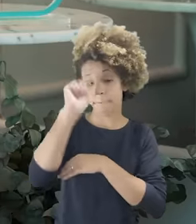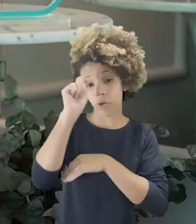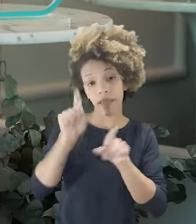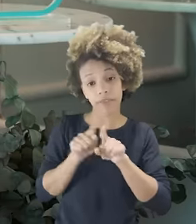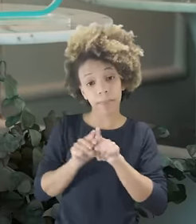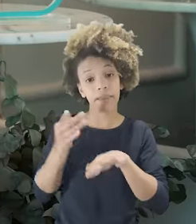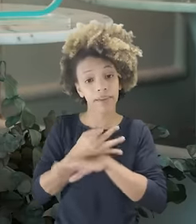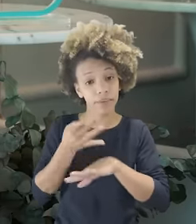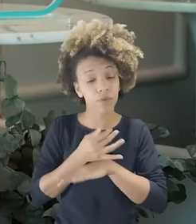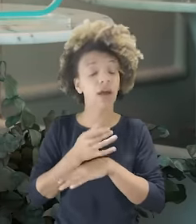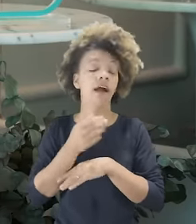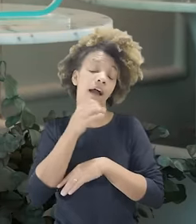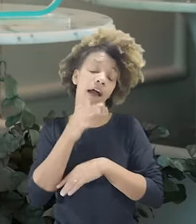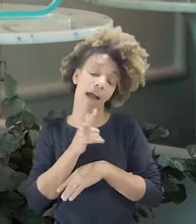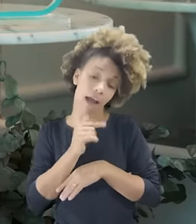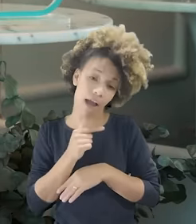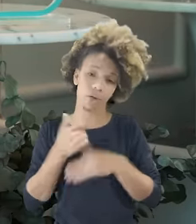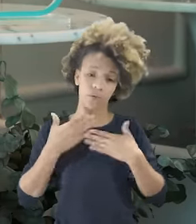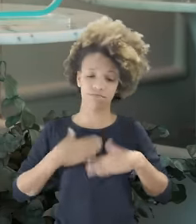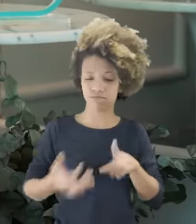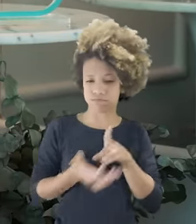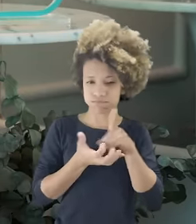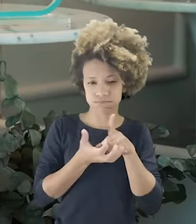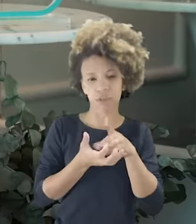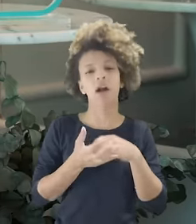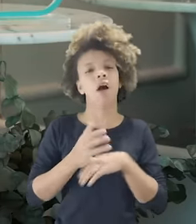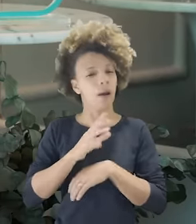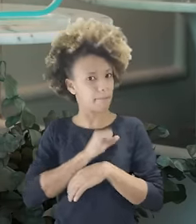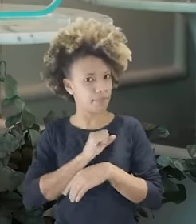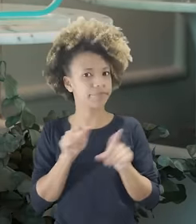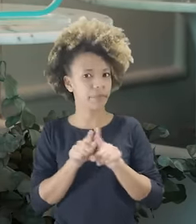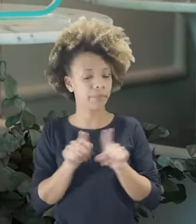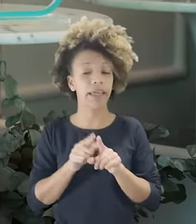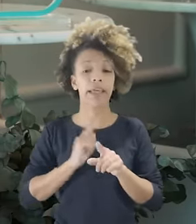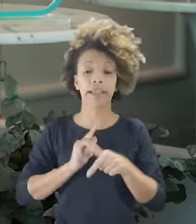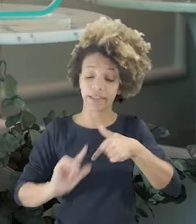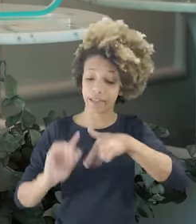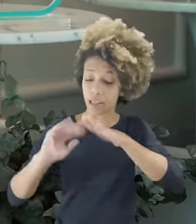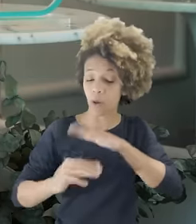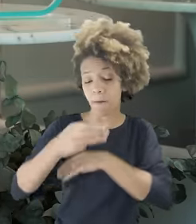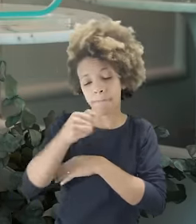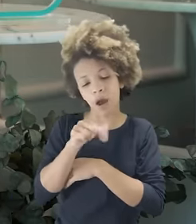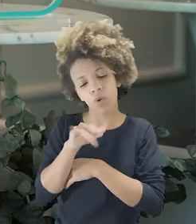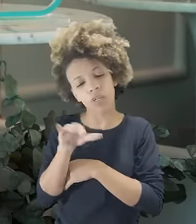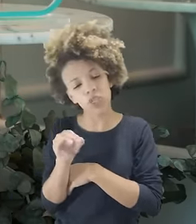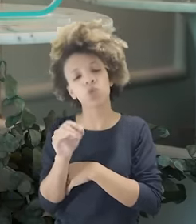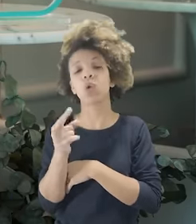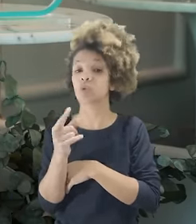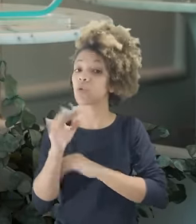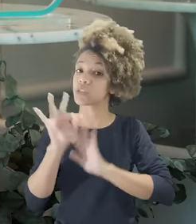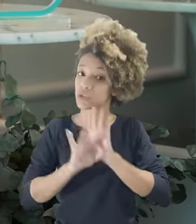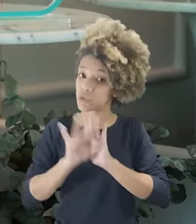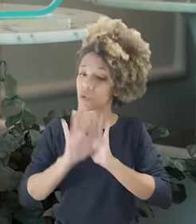resistente à água tem a cueca que Abraça a bola um homem adora isso e tenho um cupom de desconto Maurício 12 que